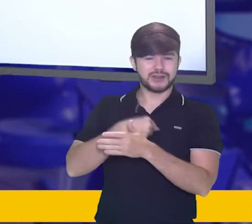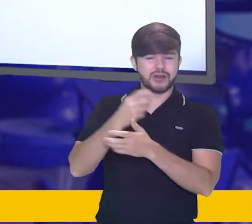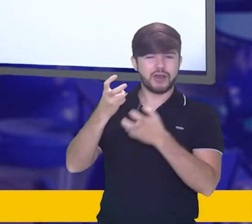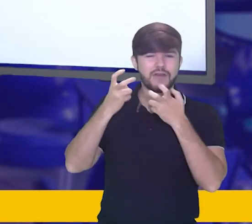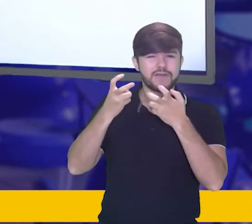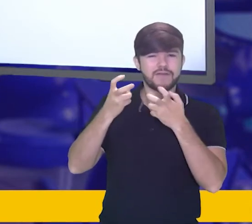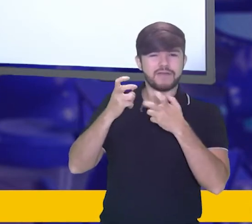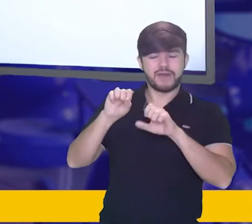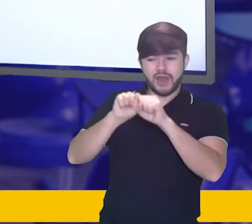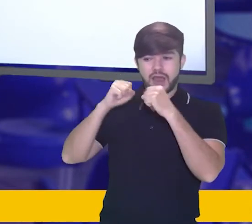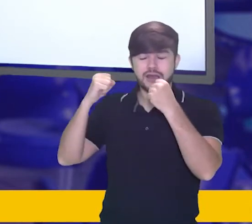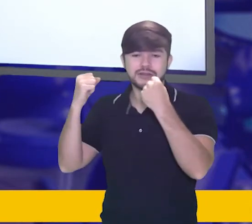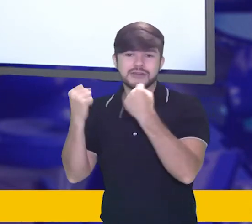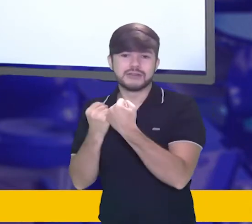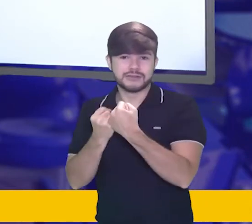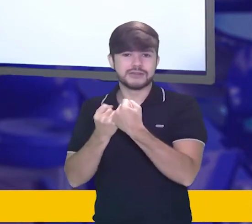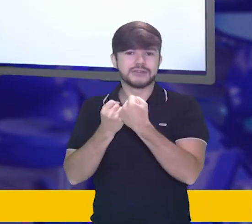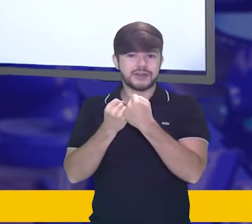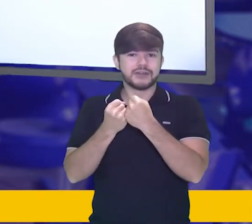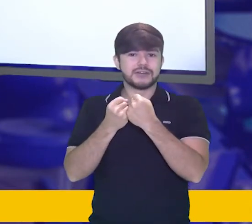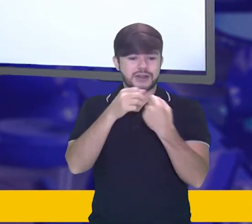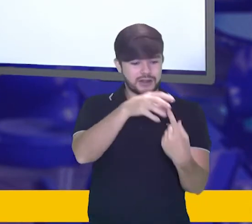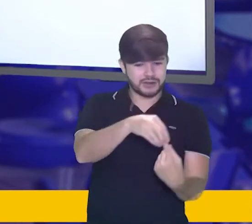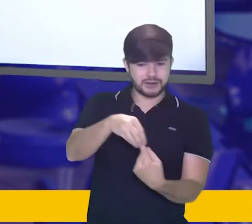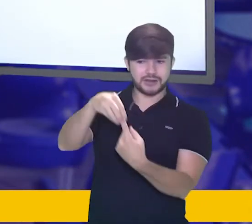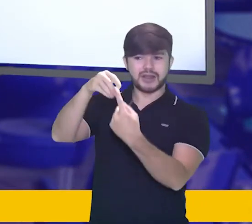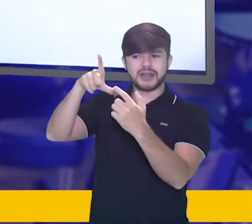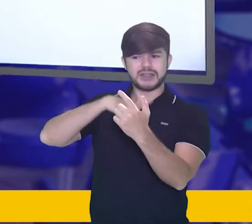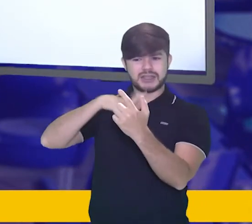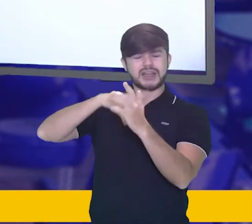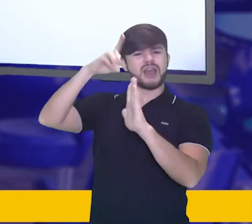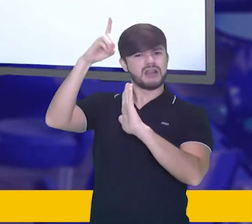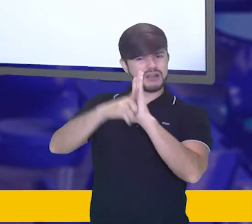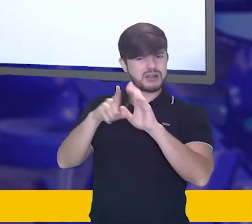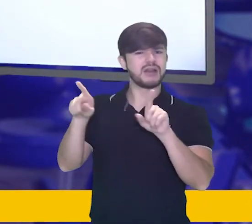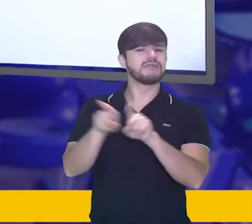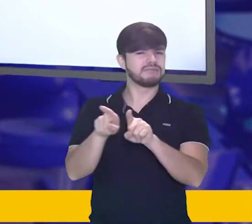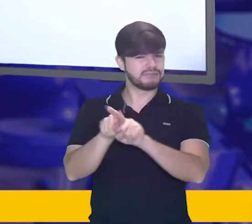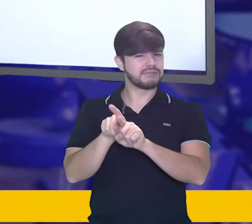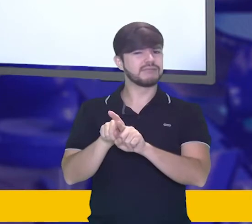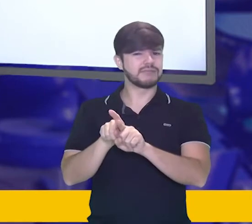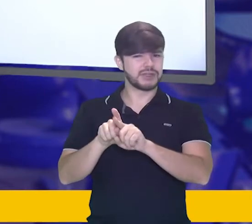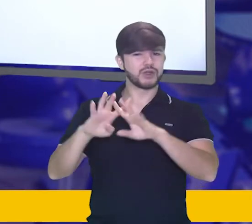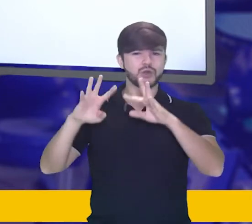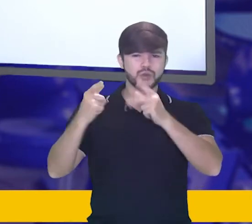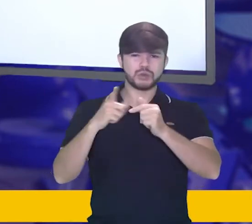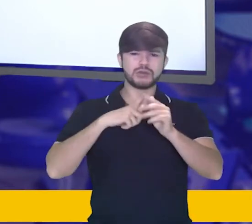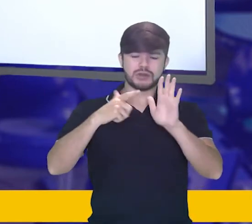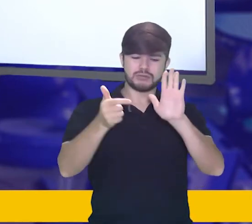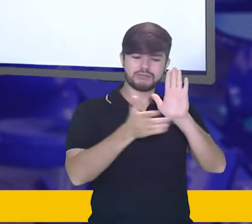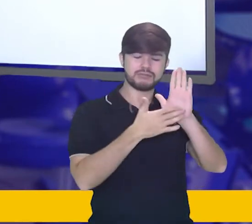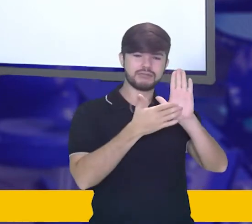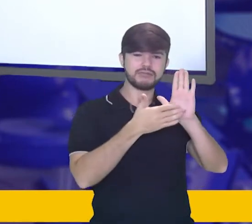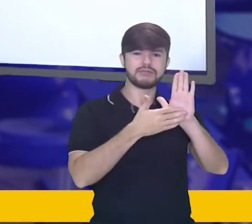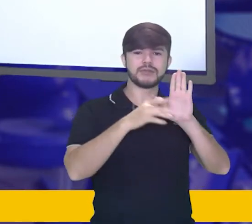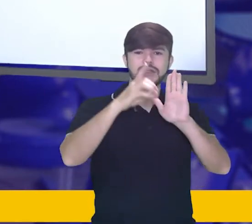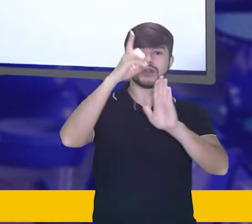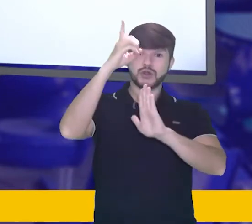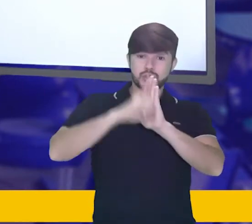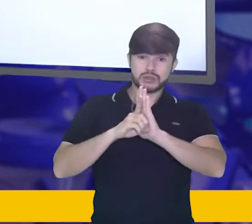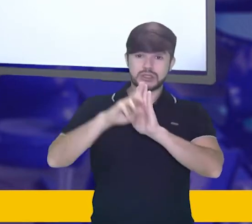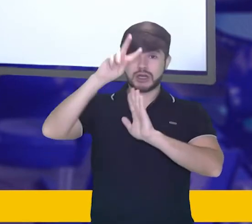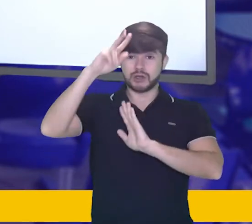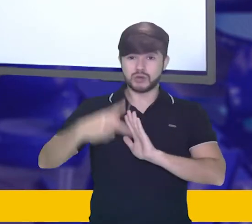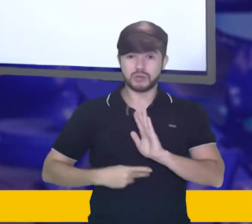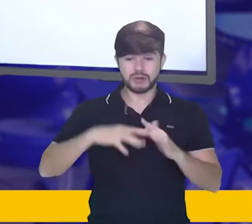onde a gente vê essa parte do universo, essa sociedade, né, de um sujeito de direitos, né? Tudo isso está na Declaração